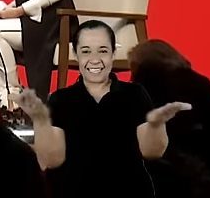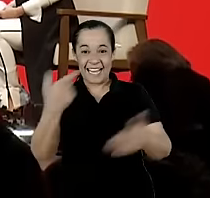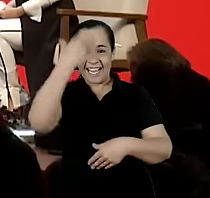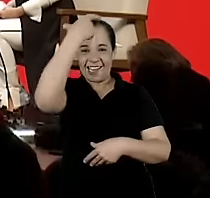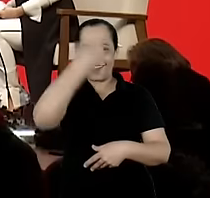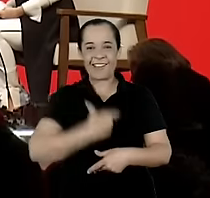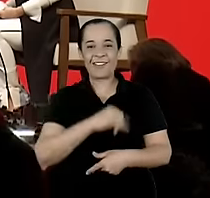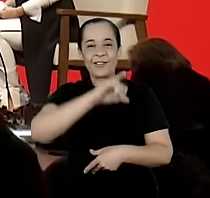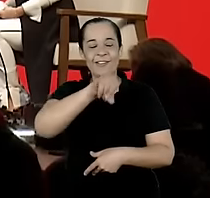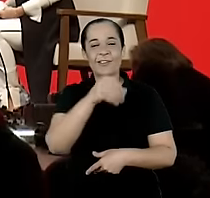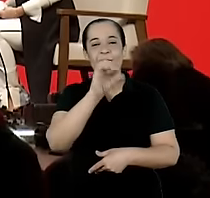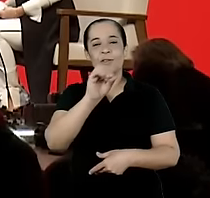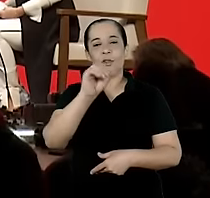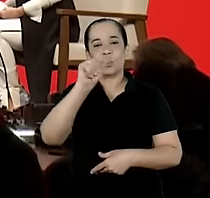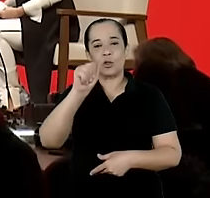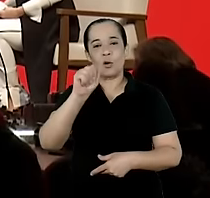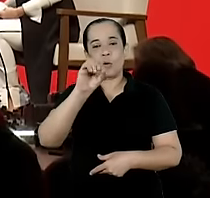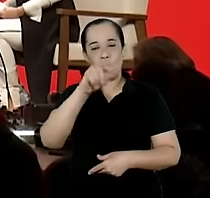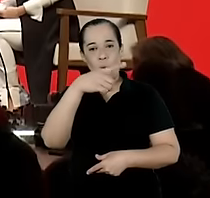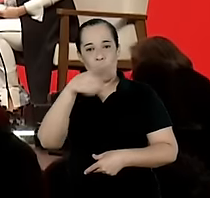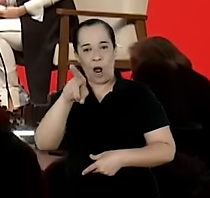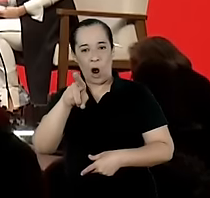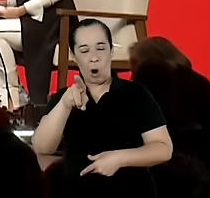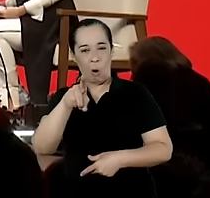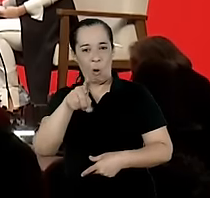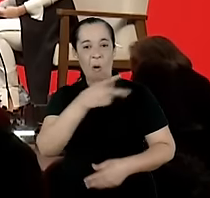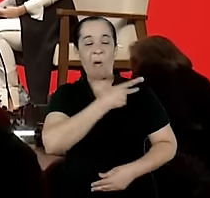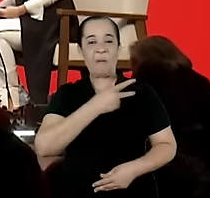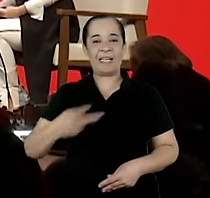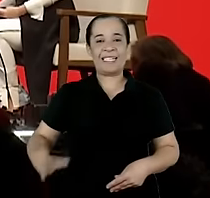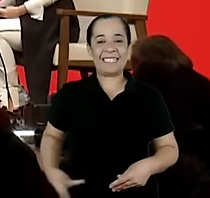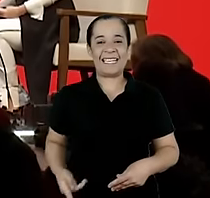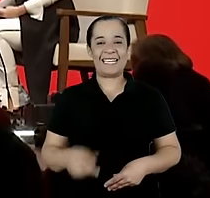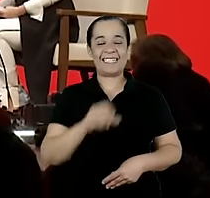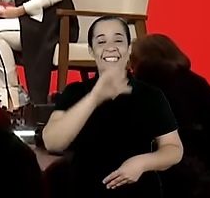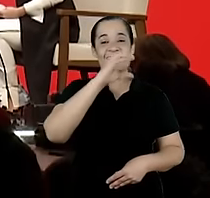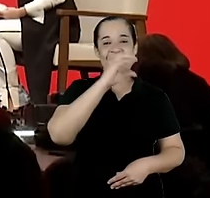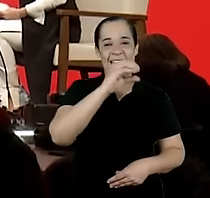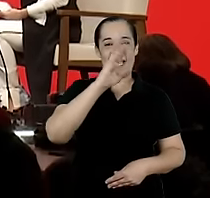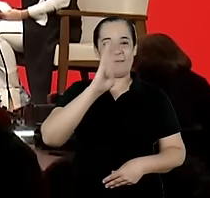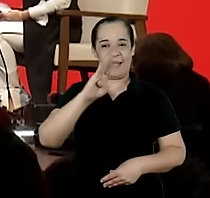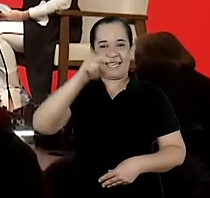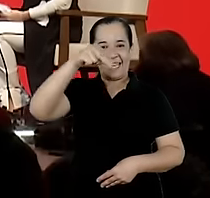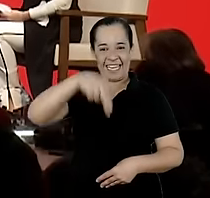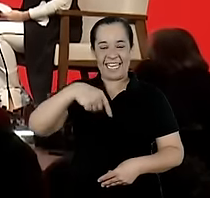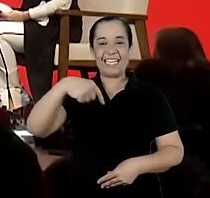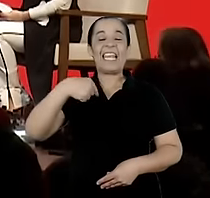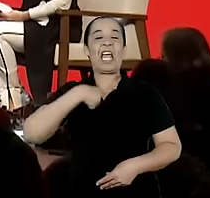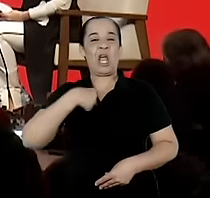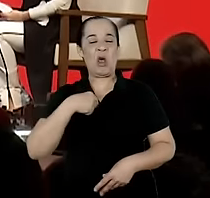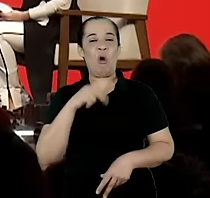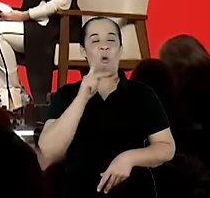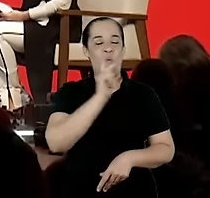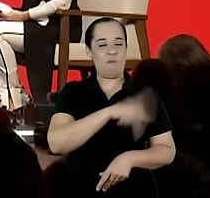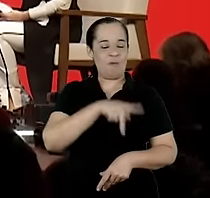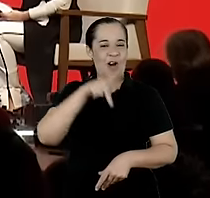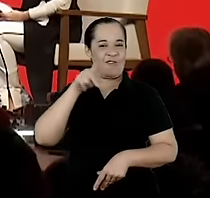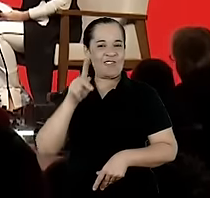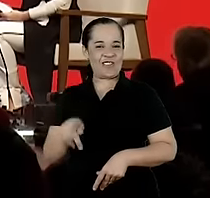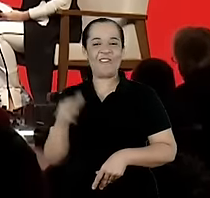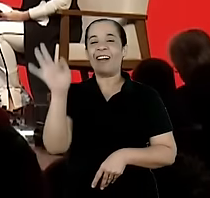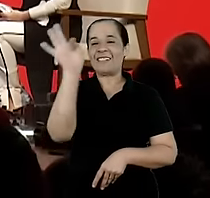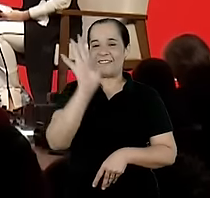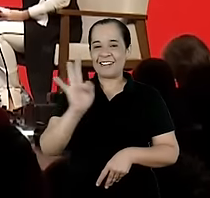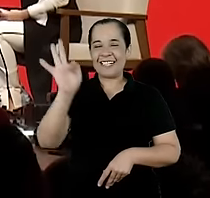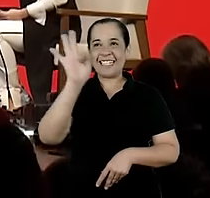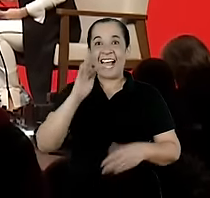Nascimento eu estou presidente da cvm Eu costumo dizer que eu sou professor universitário e tô tendo a oportunidade de realizar um sonho